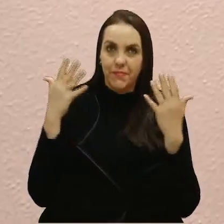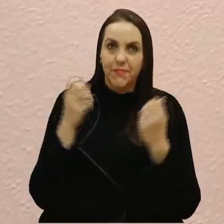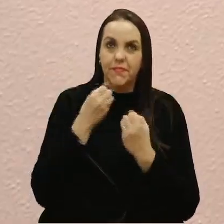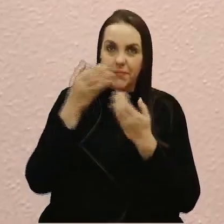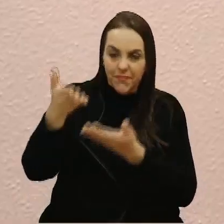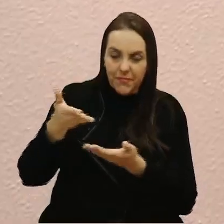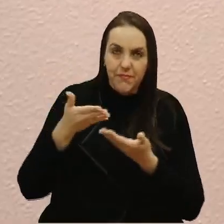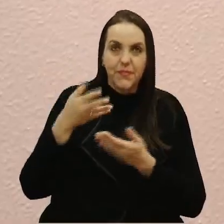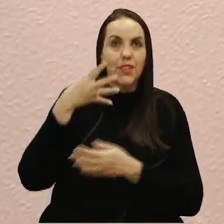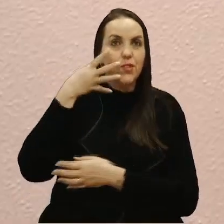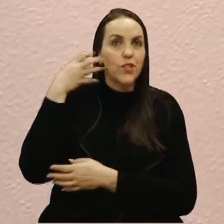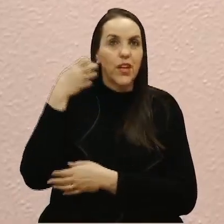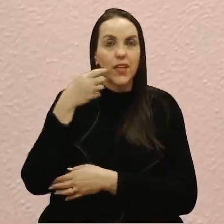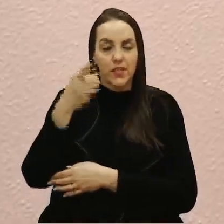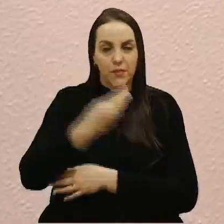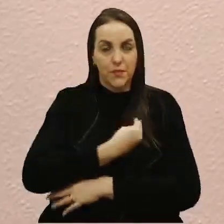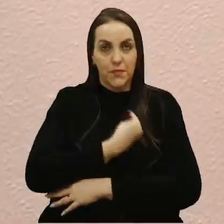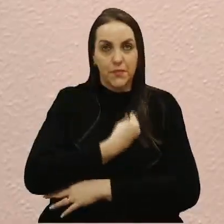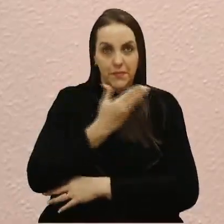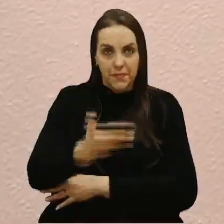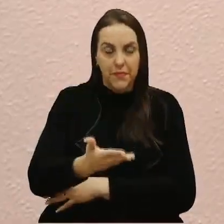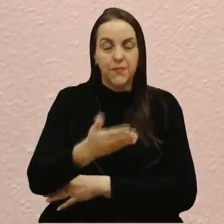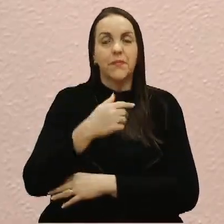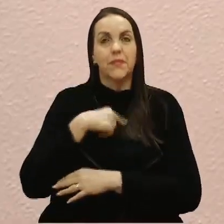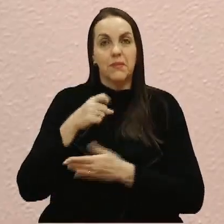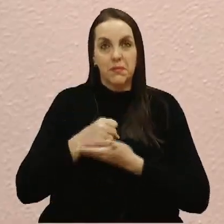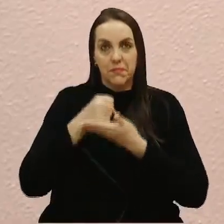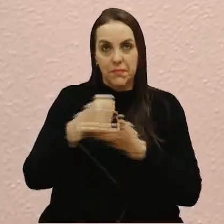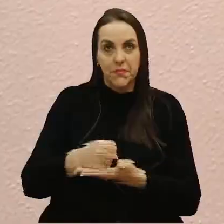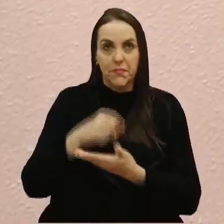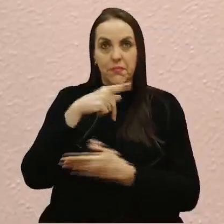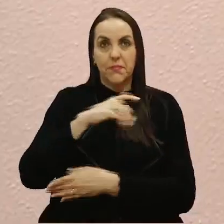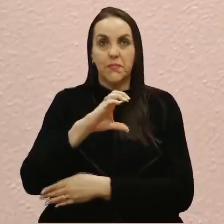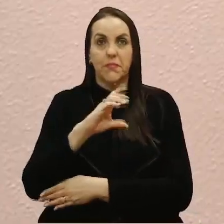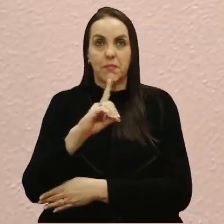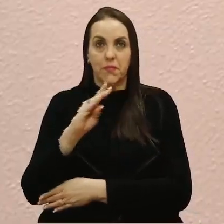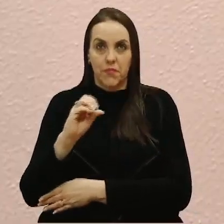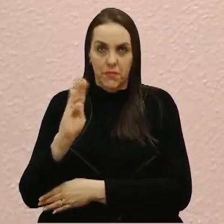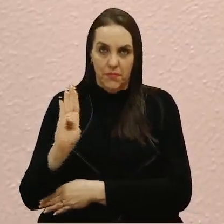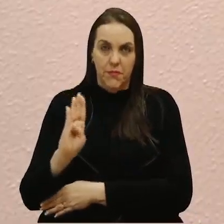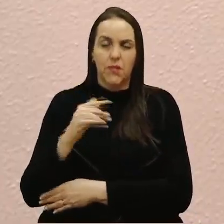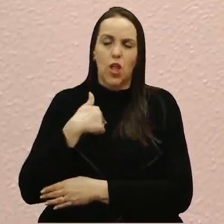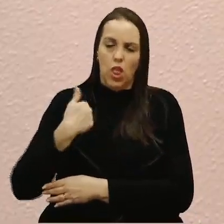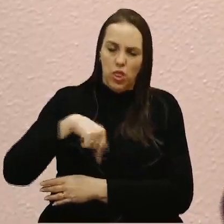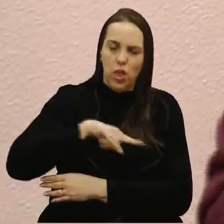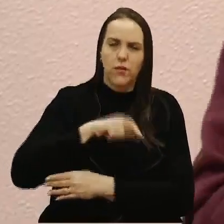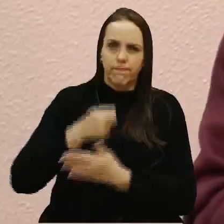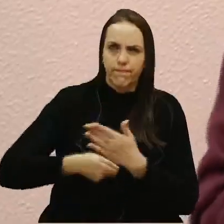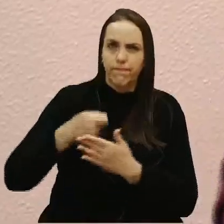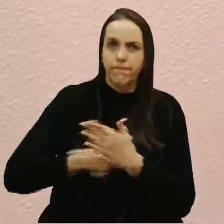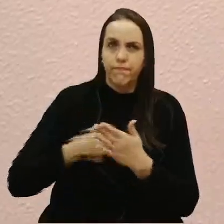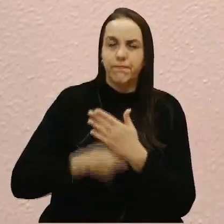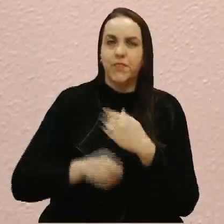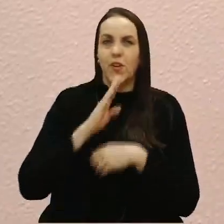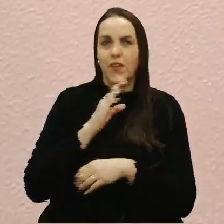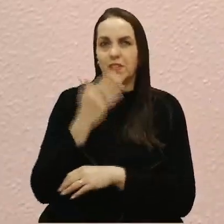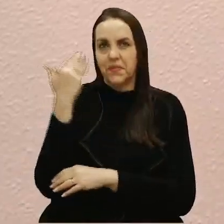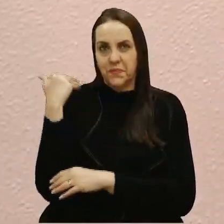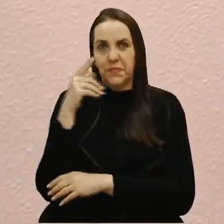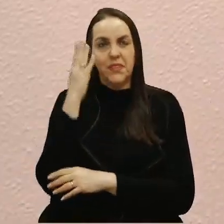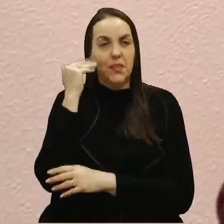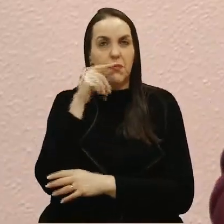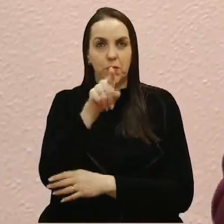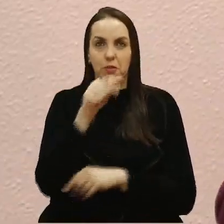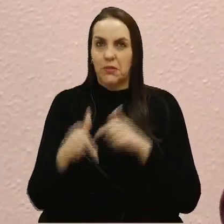Jack, pela tua presença aqui. Conta com a bancada do PCdoB. Nós já nos conhecemos de longas lutas, de longas datas. Sabemos que tu fará um